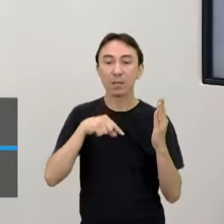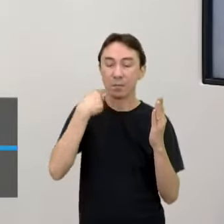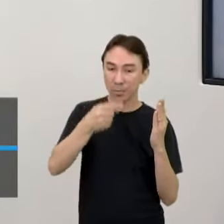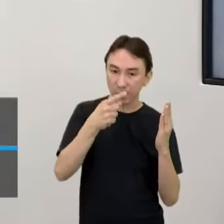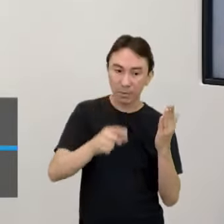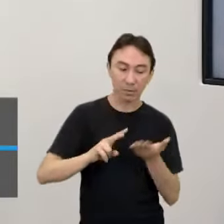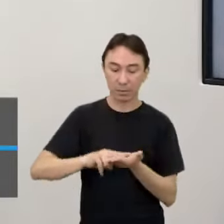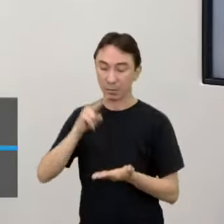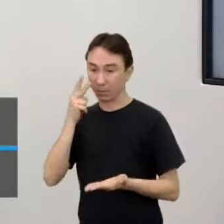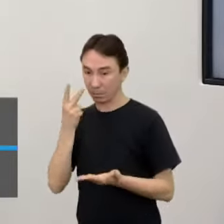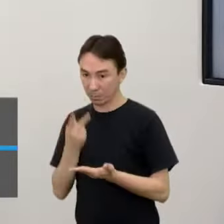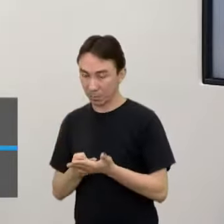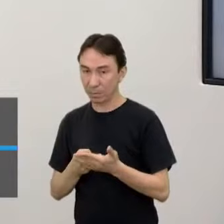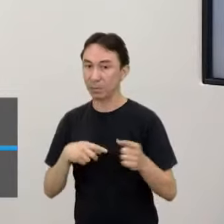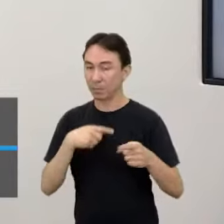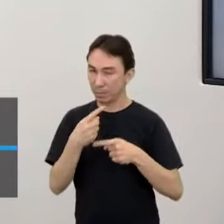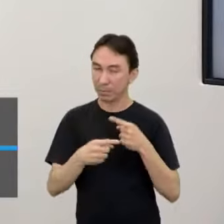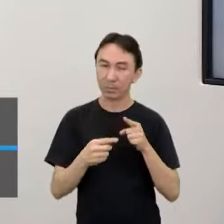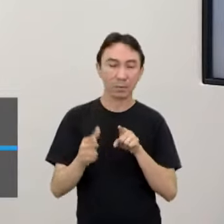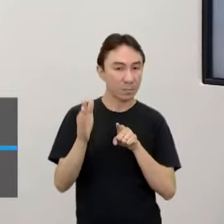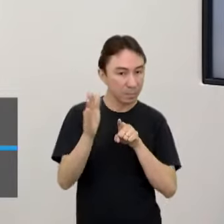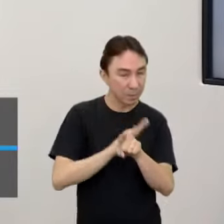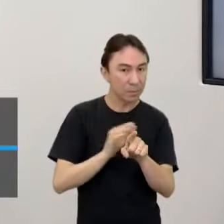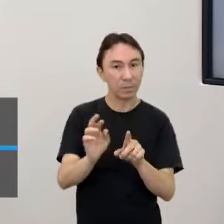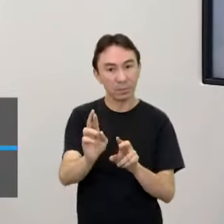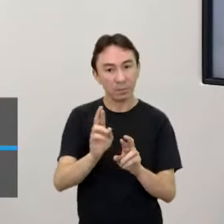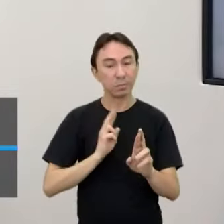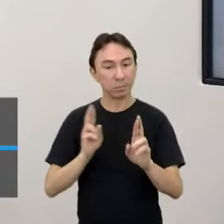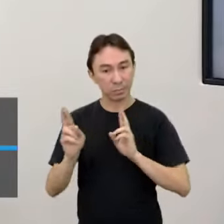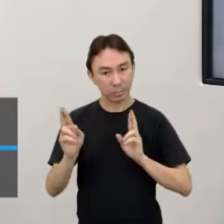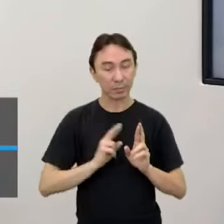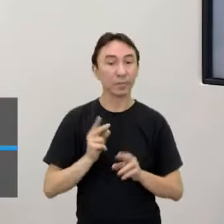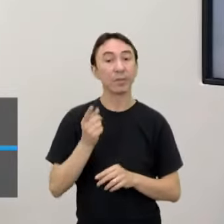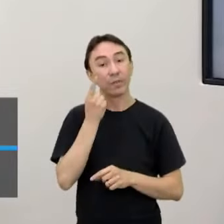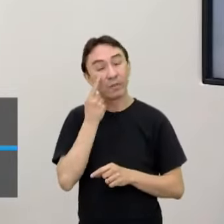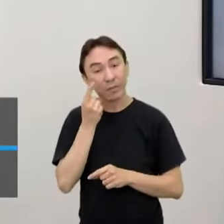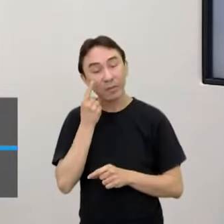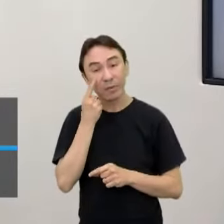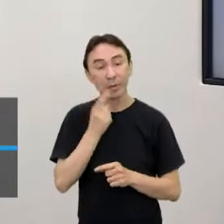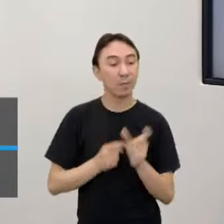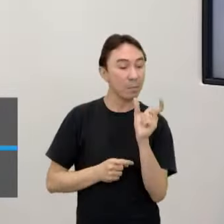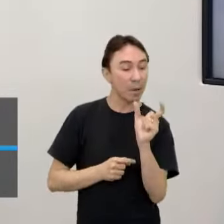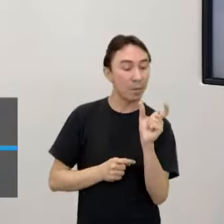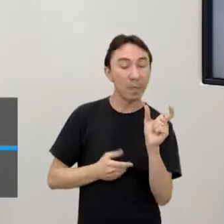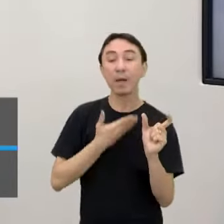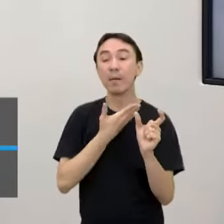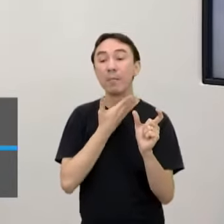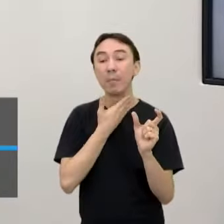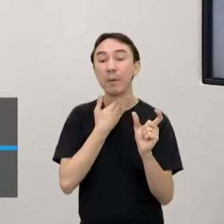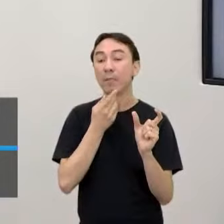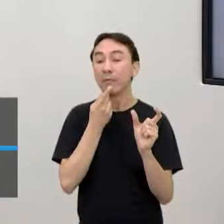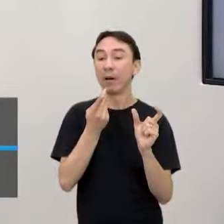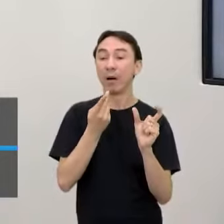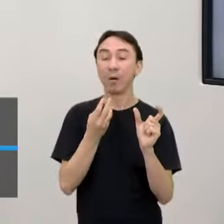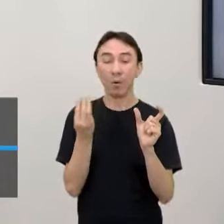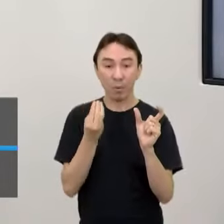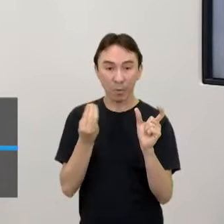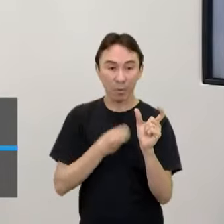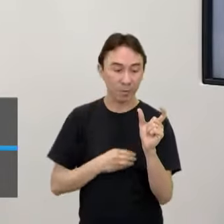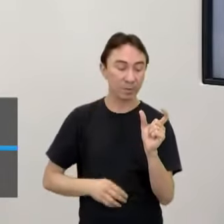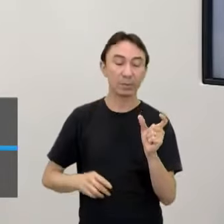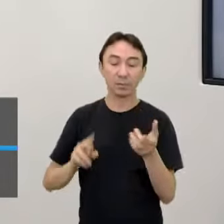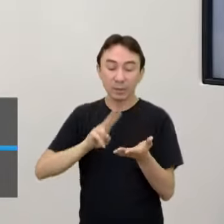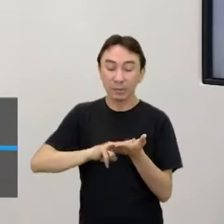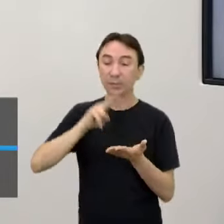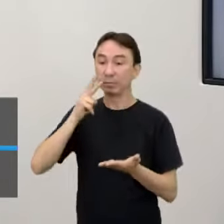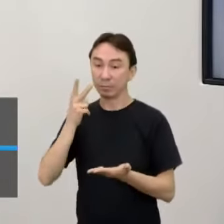perguntinhas sobre ele. Então, fiquem ligados aí na pronúncia de cada uma das palavras, na tradução de cada um dos parágrafos,